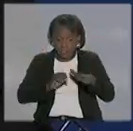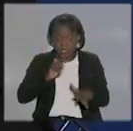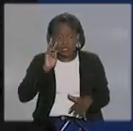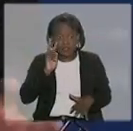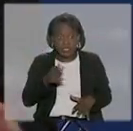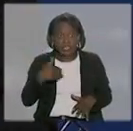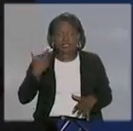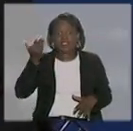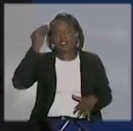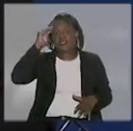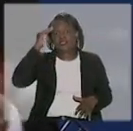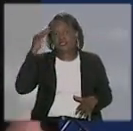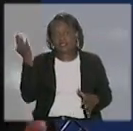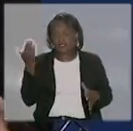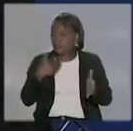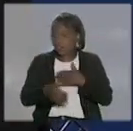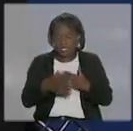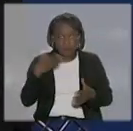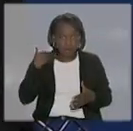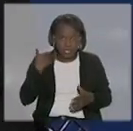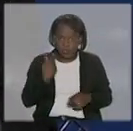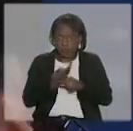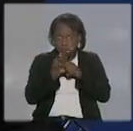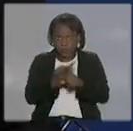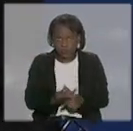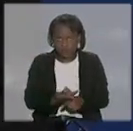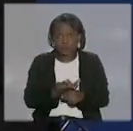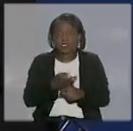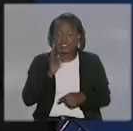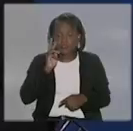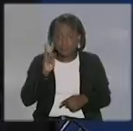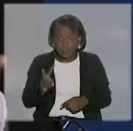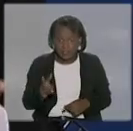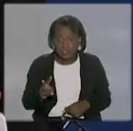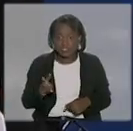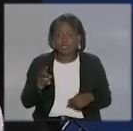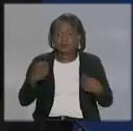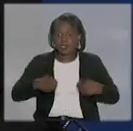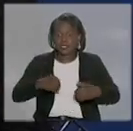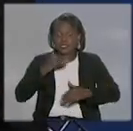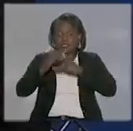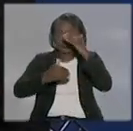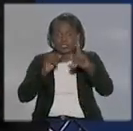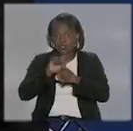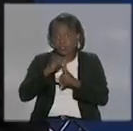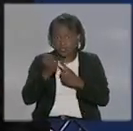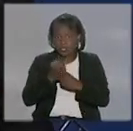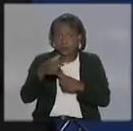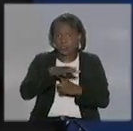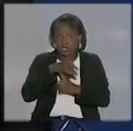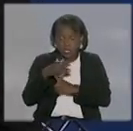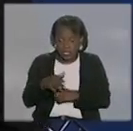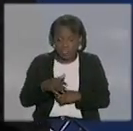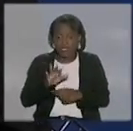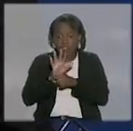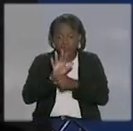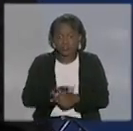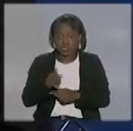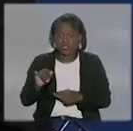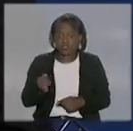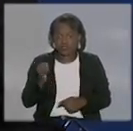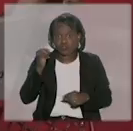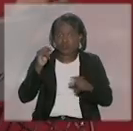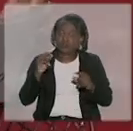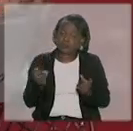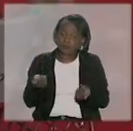ponta, porque aí, independente do banco que ele procura, ele vai ver que o desempenho socioambiental baixo acaba gerando uma taxa de juros